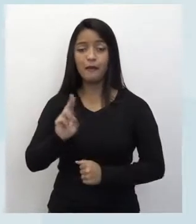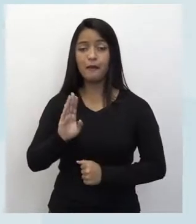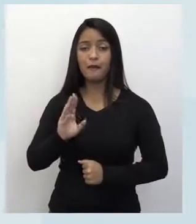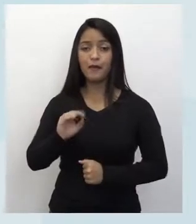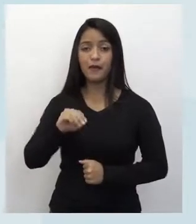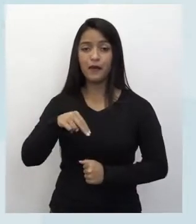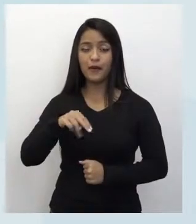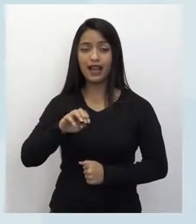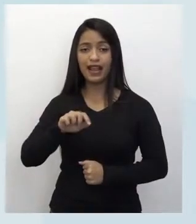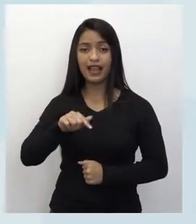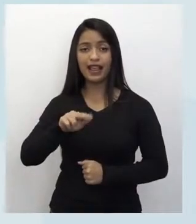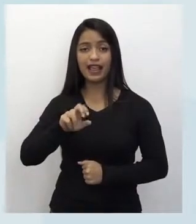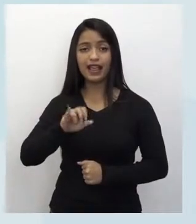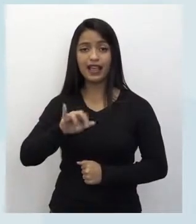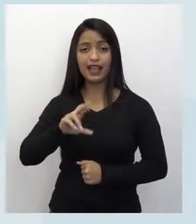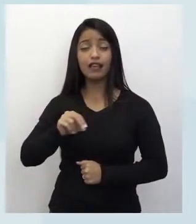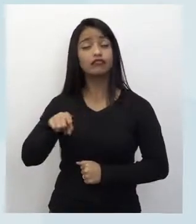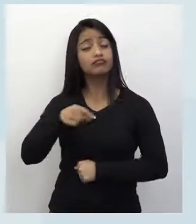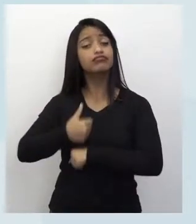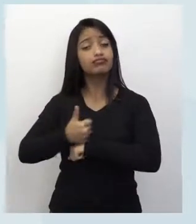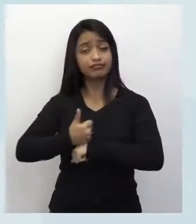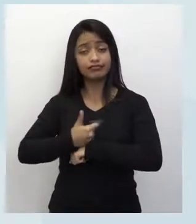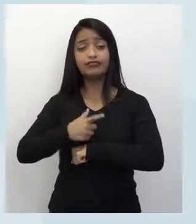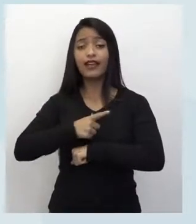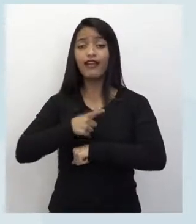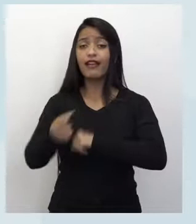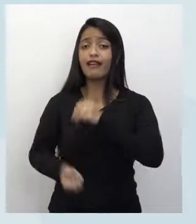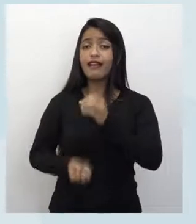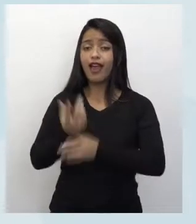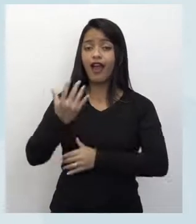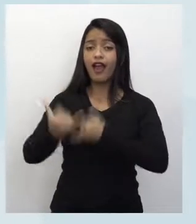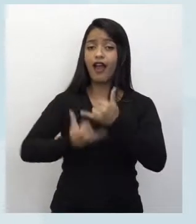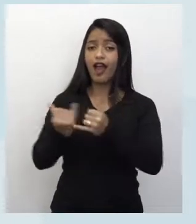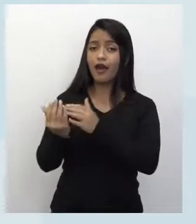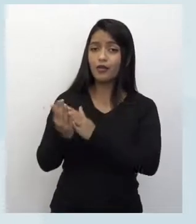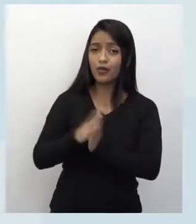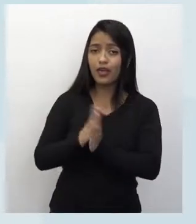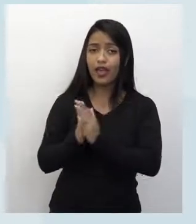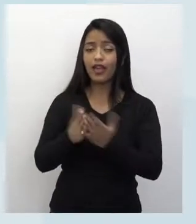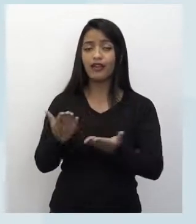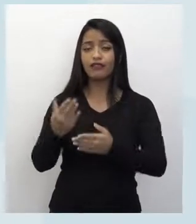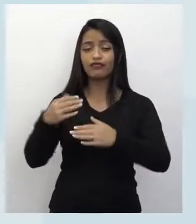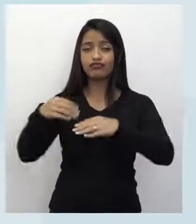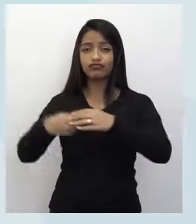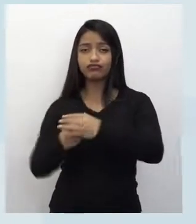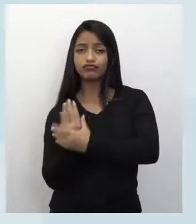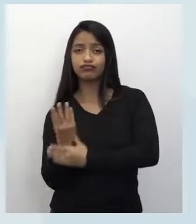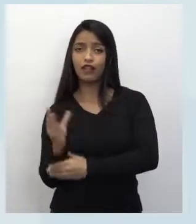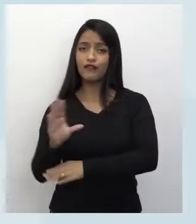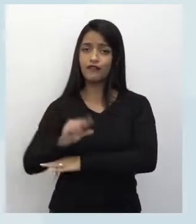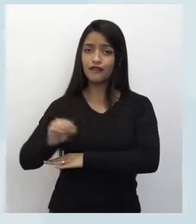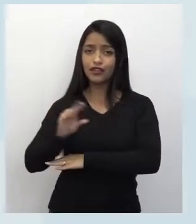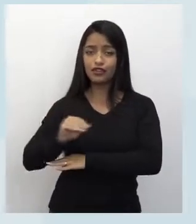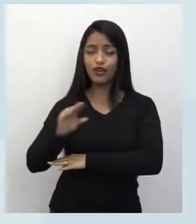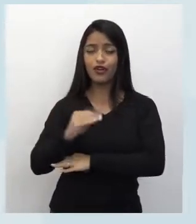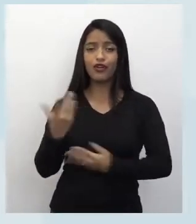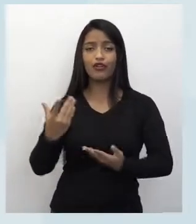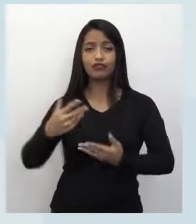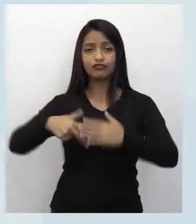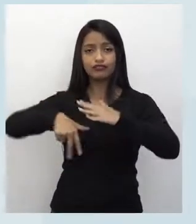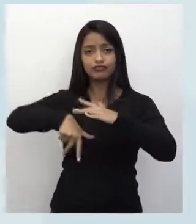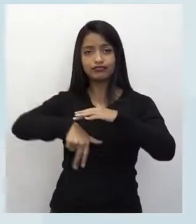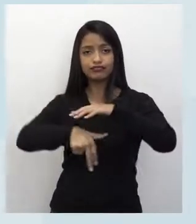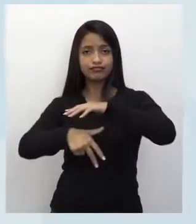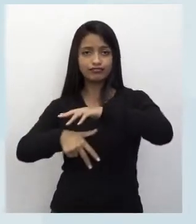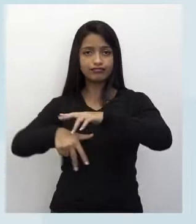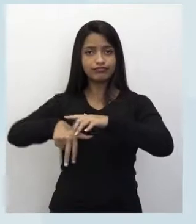bonequeiro, para fazer bonecos, fantoches, marionetes, tá? Então, é uma profissão bem conceituada.